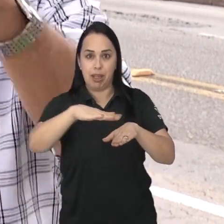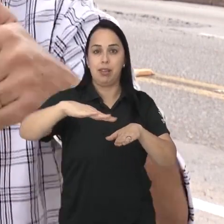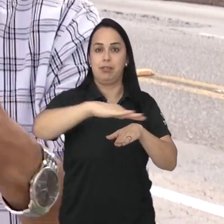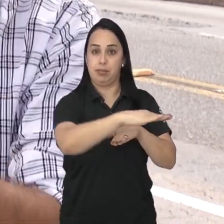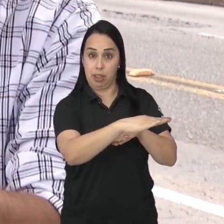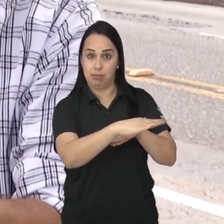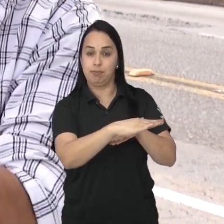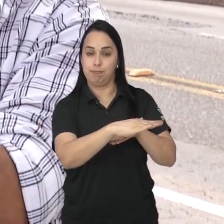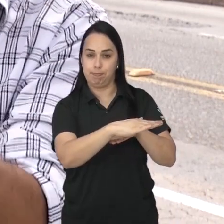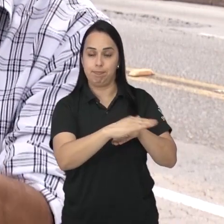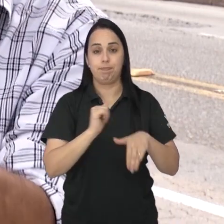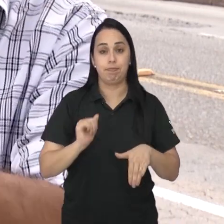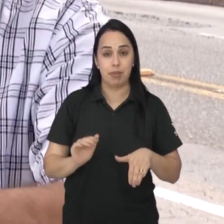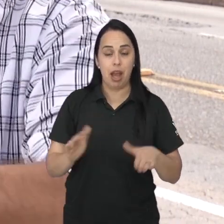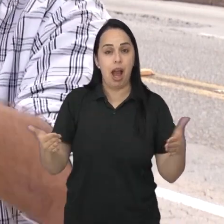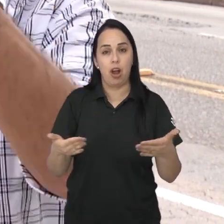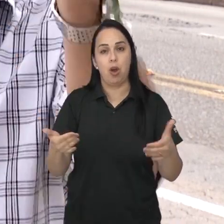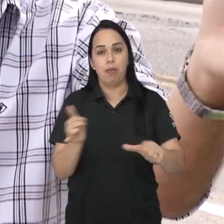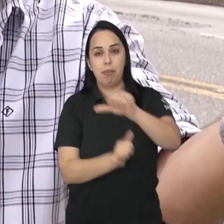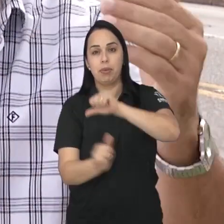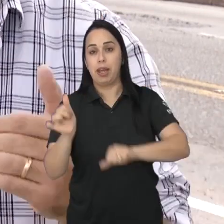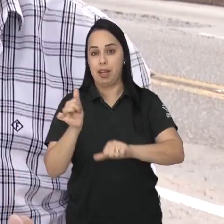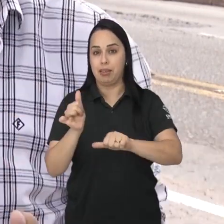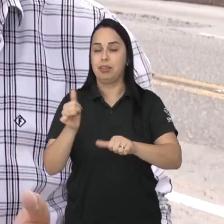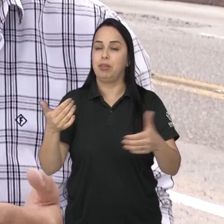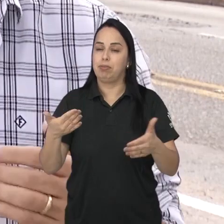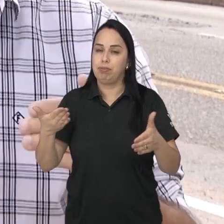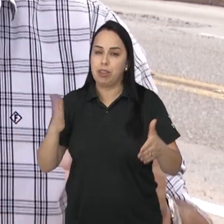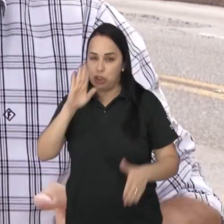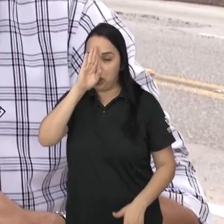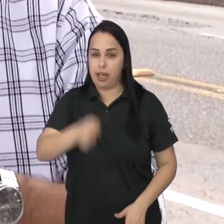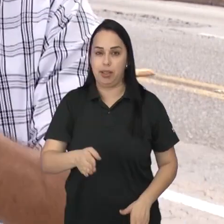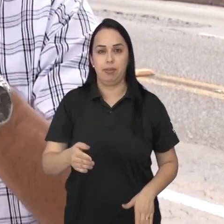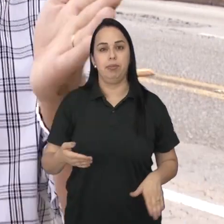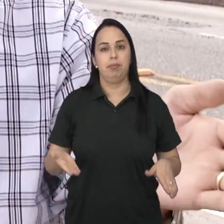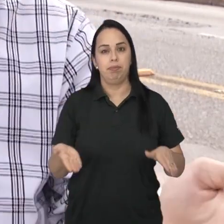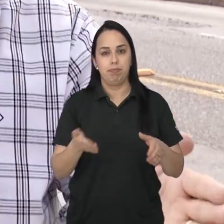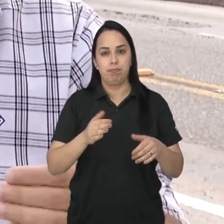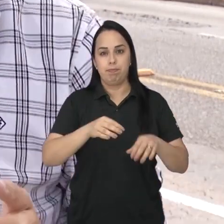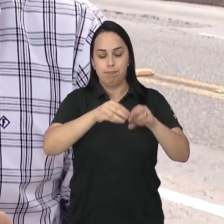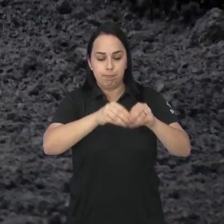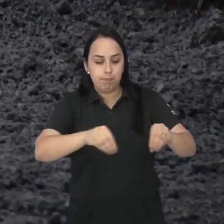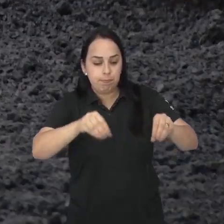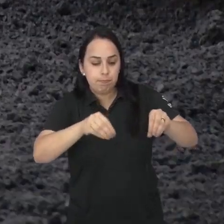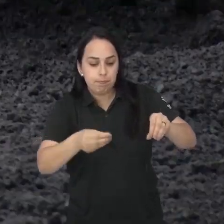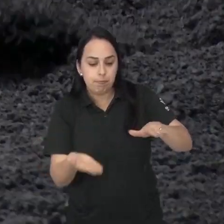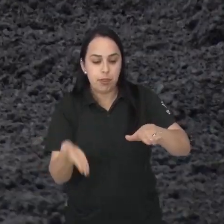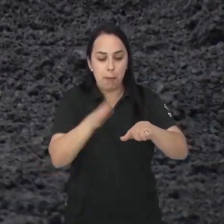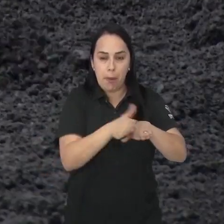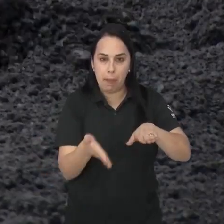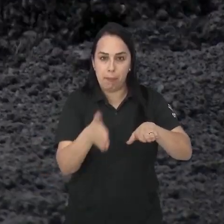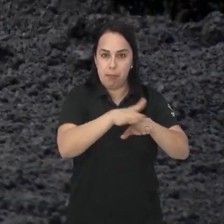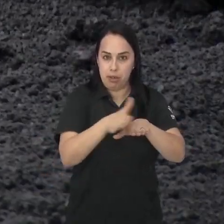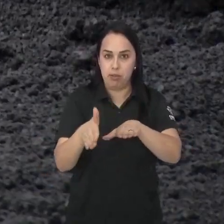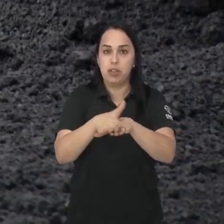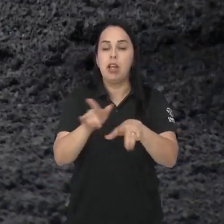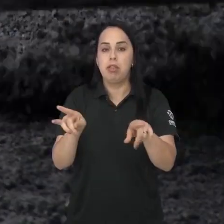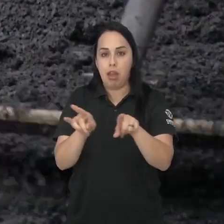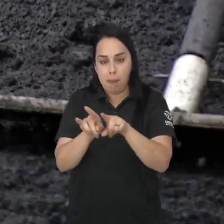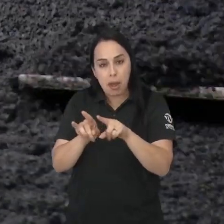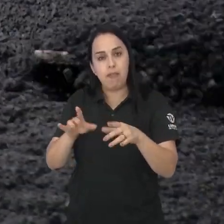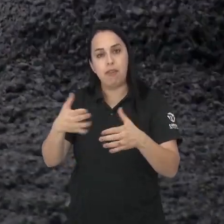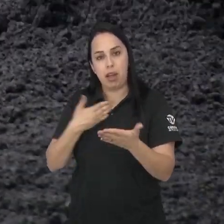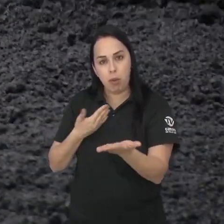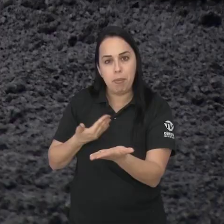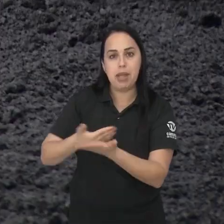passa pelo cruzamento semaforizado junto a José Longo para poder seguir em direção a José Longo. Então a gente já faz esse movimento contínuo. O recapeamento da região